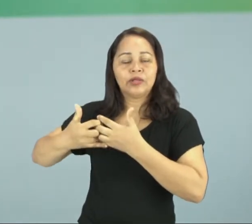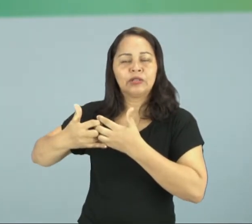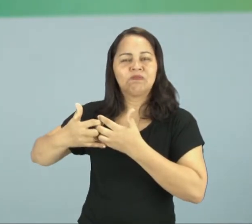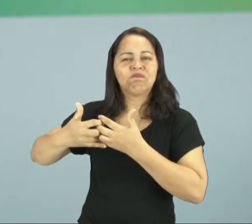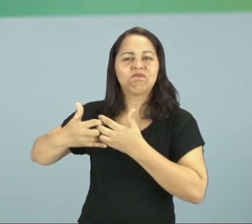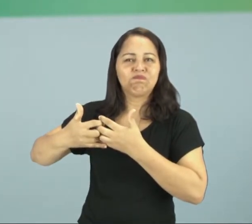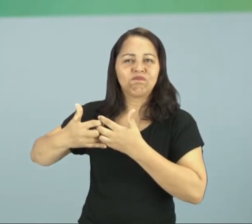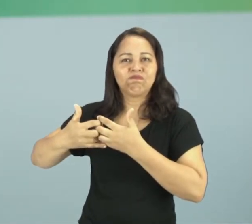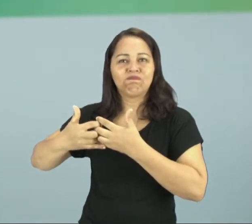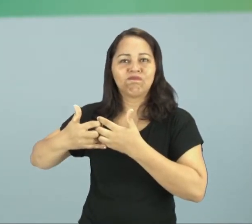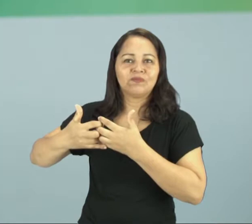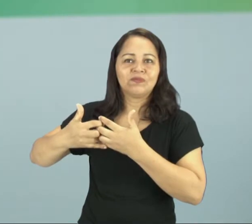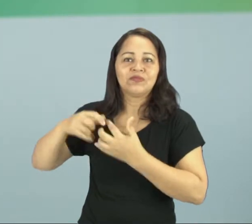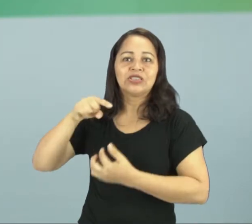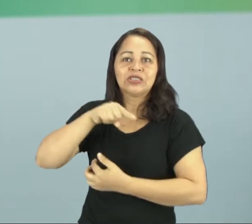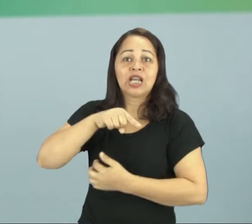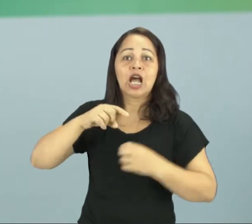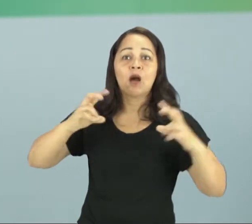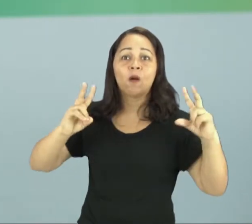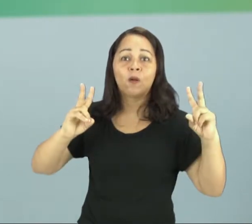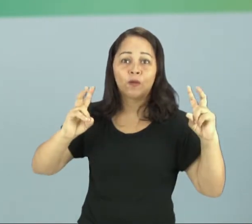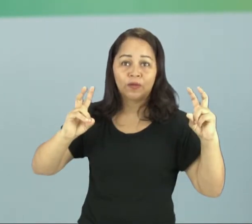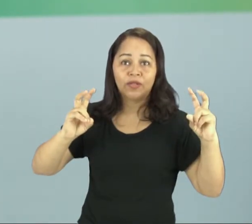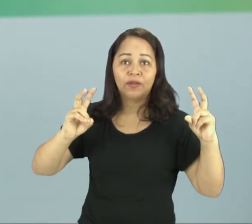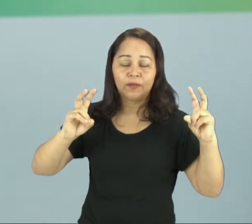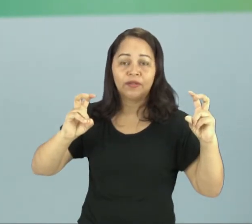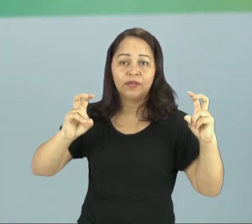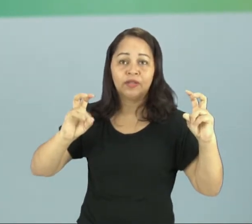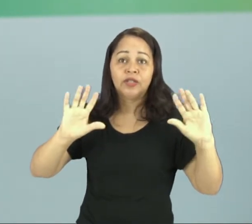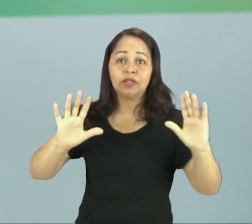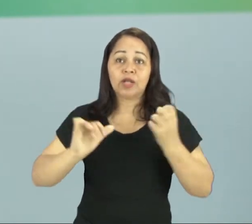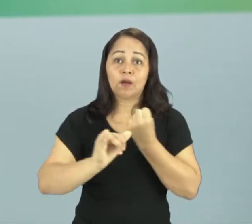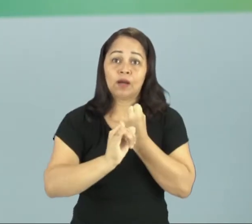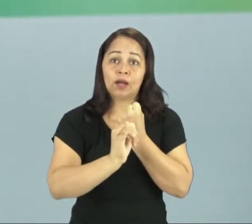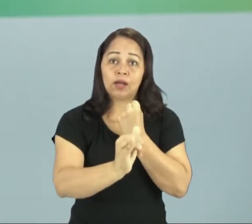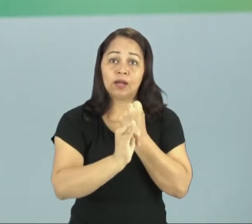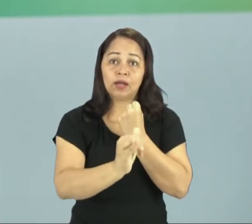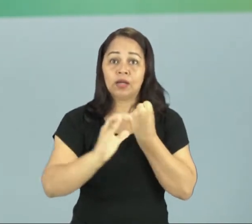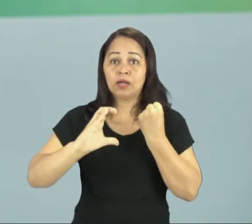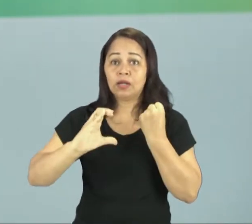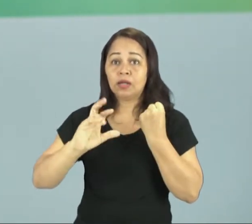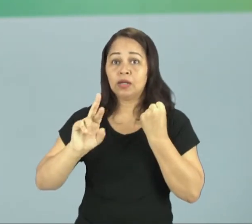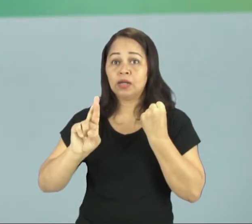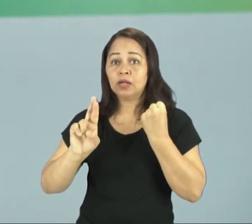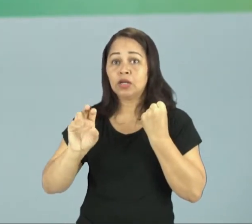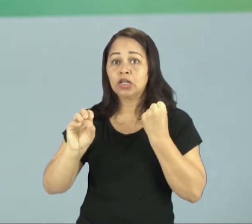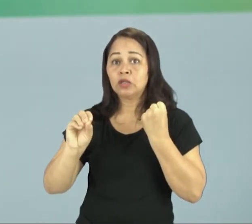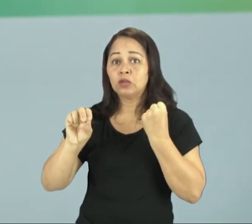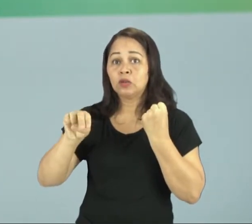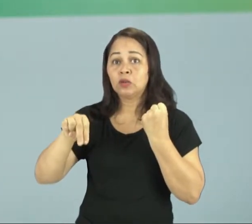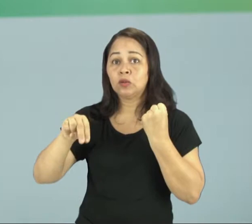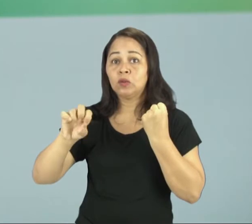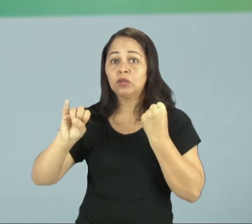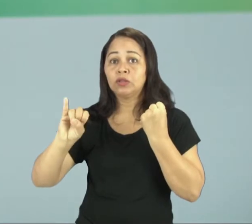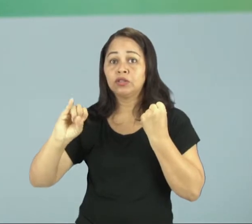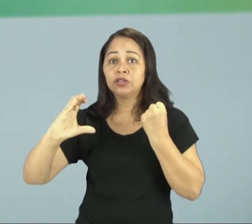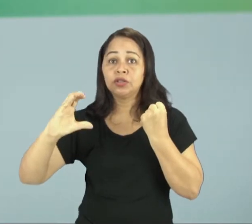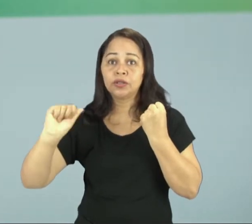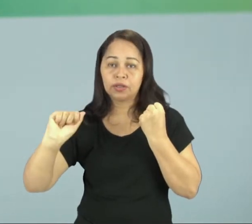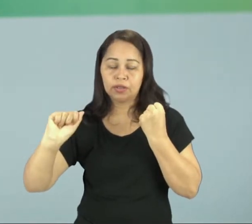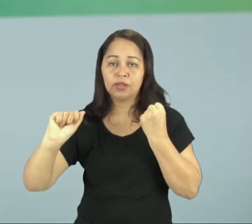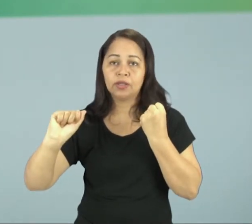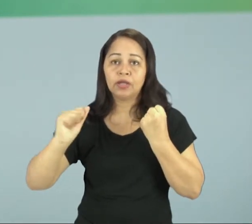tema que está sendo tratado, ok? Então, a crônica, ela descreve fatos